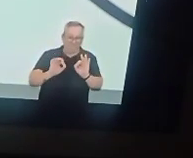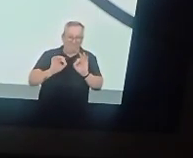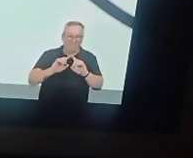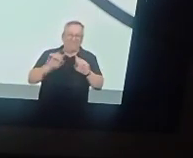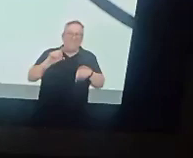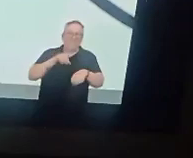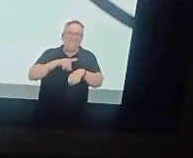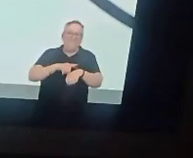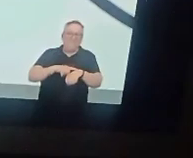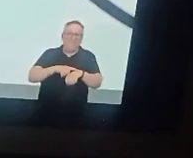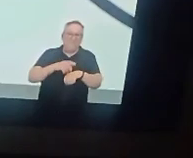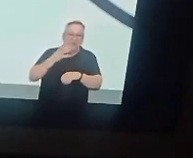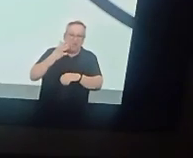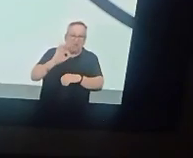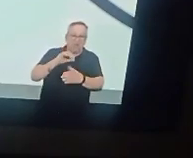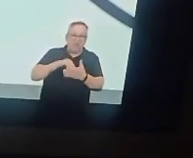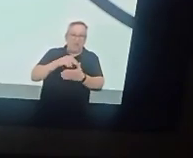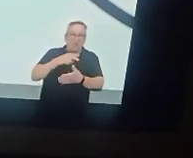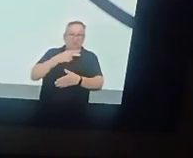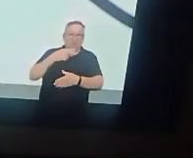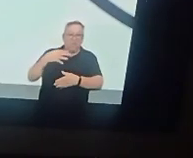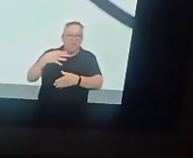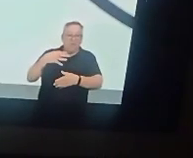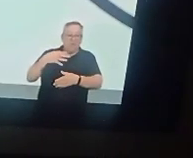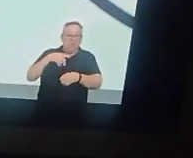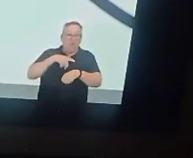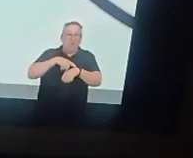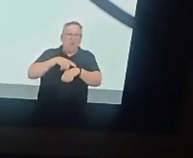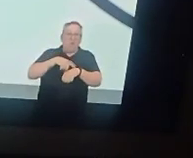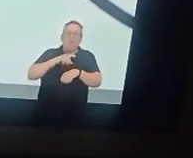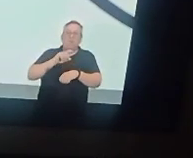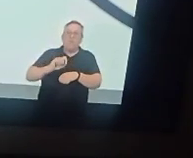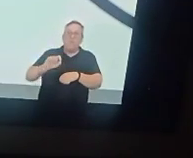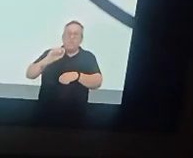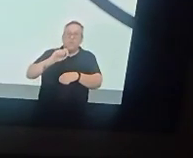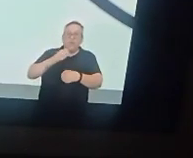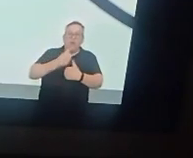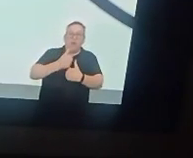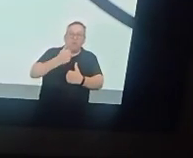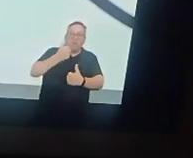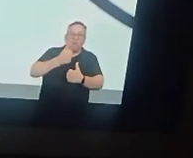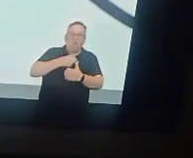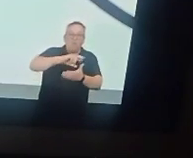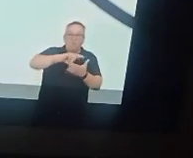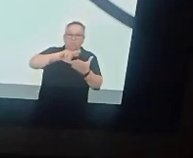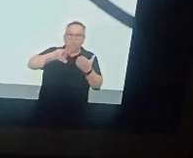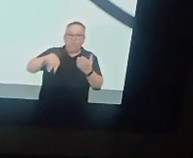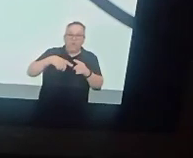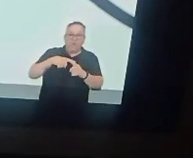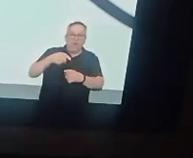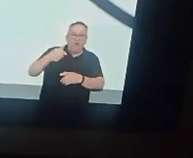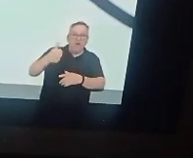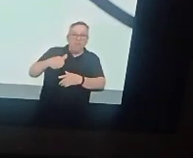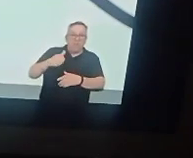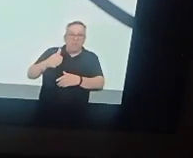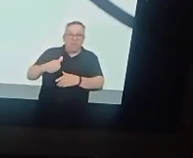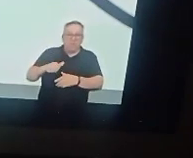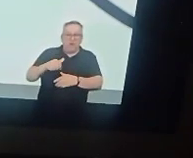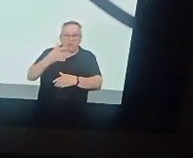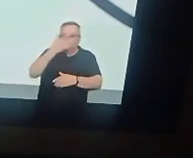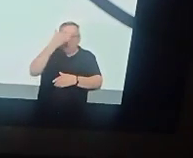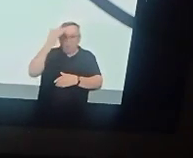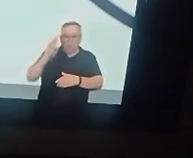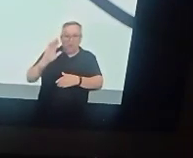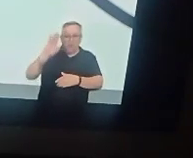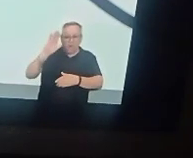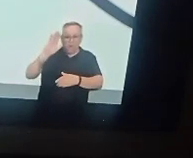esse período de 10/24 é o período em que as diretorias farão a análise daqueles